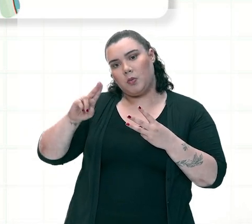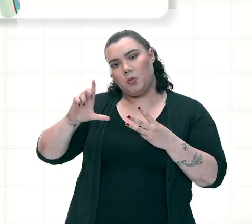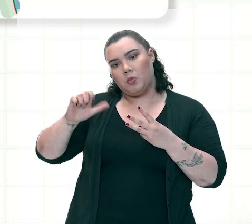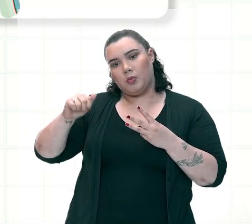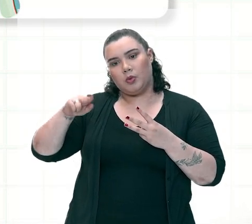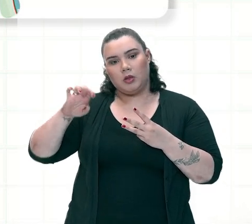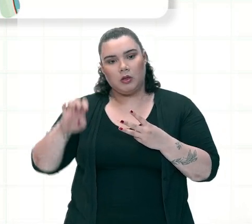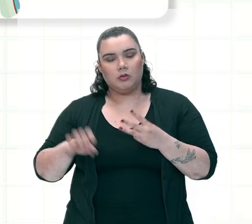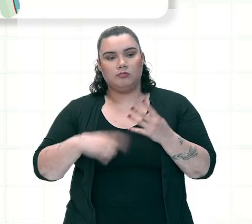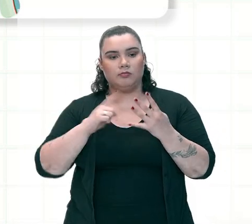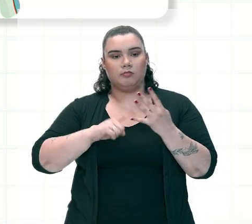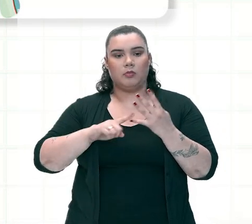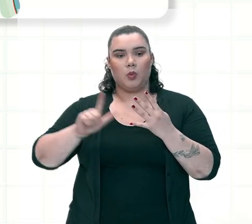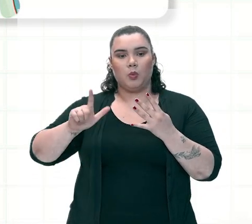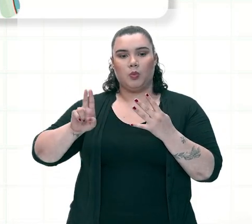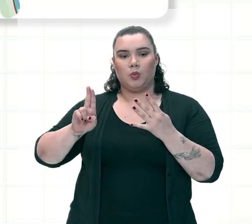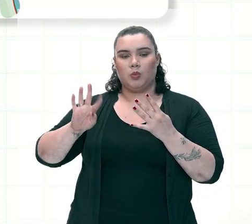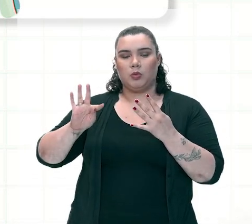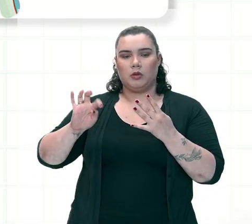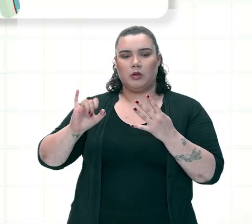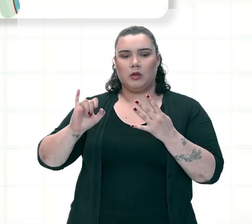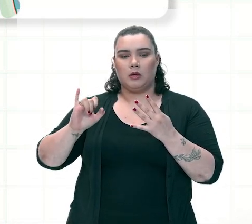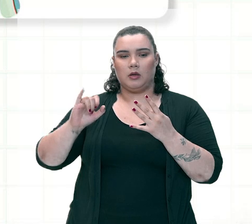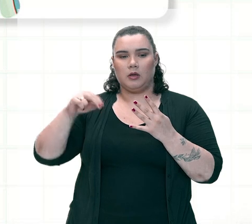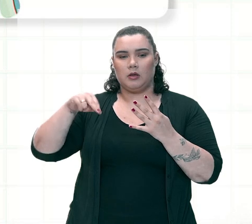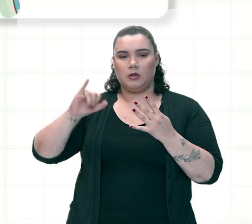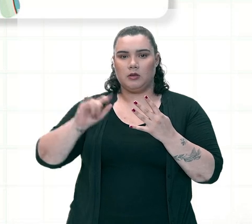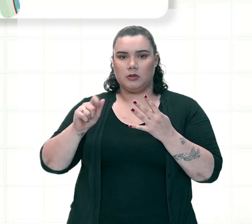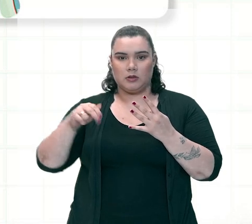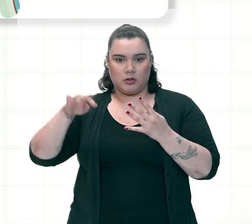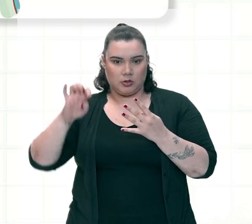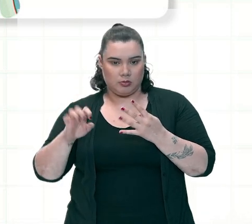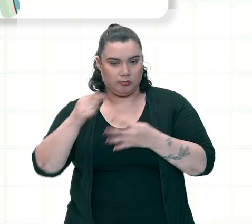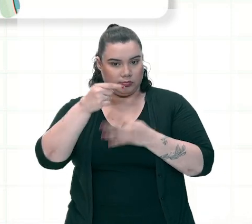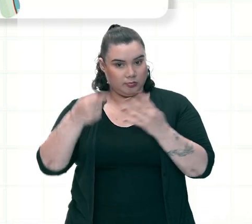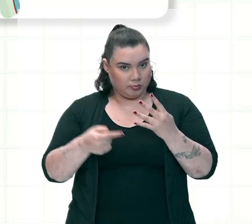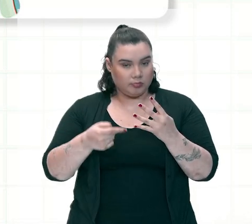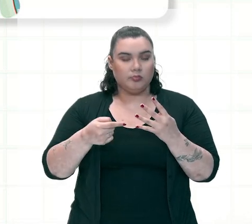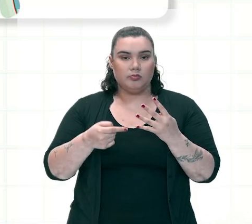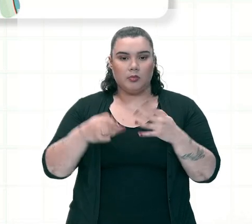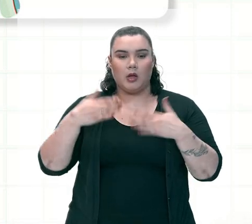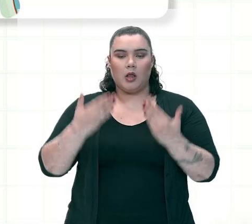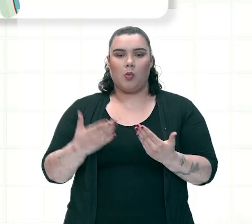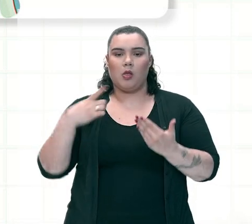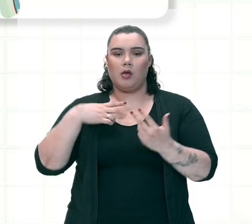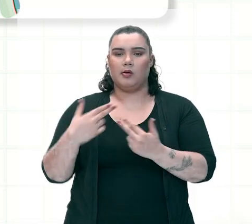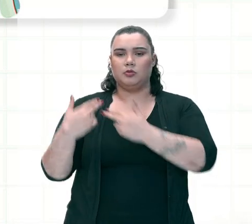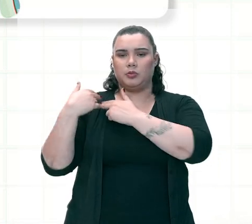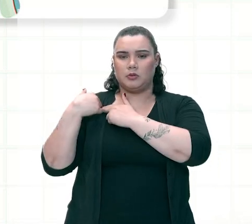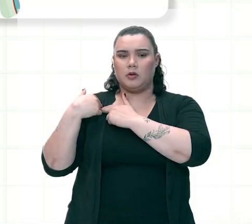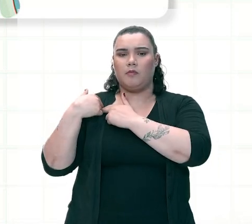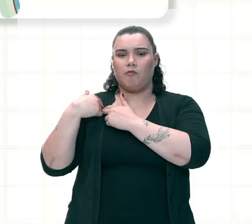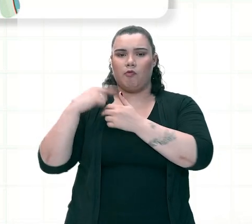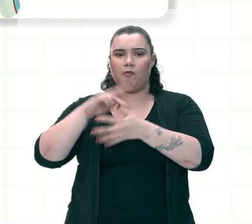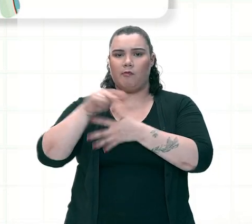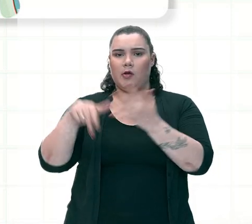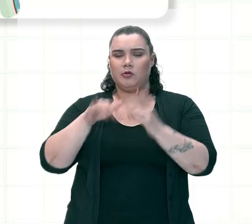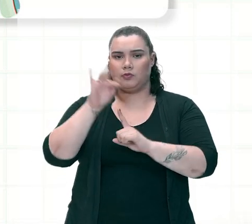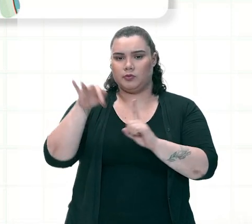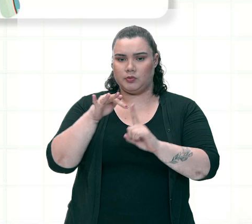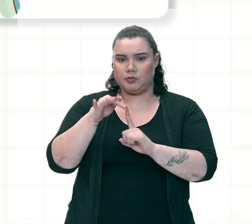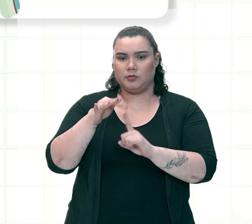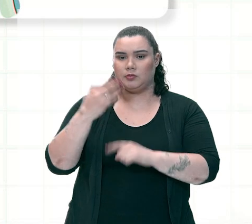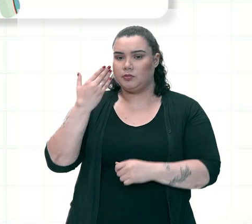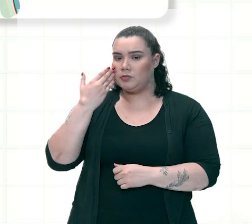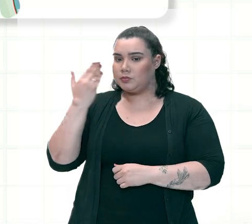ela está localizada aqui, ó, nessa região, certo? Então aqui nós temos a glândula pineal, aliás, a